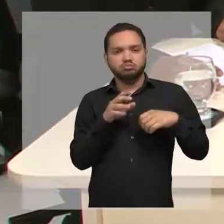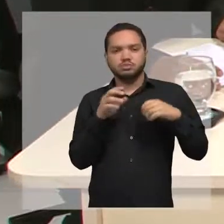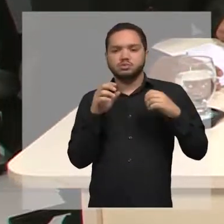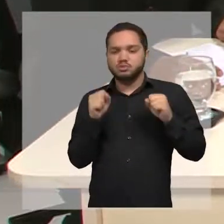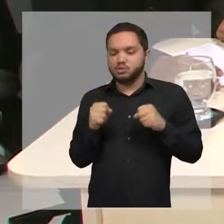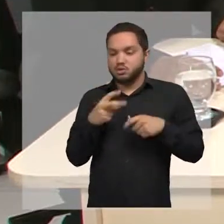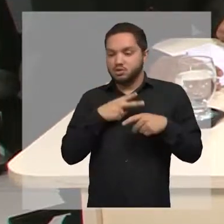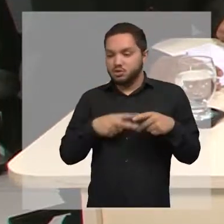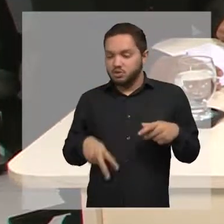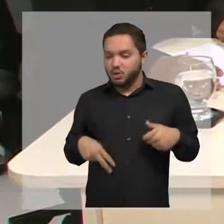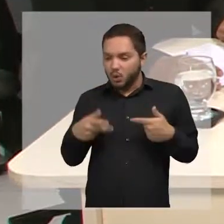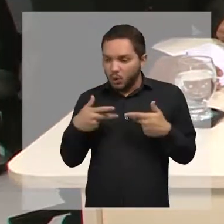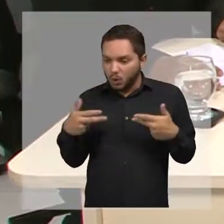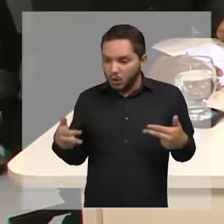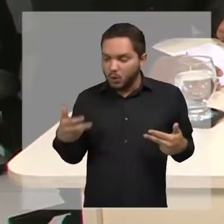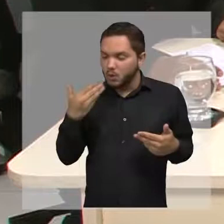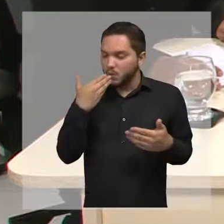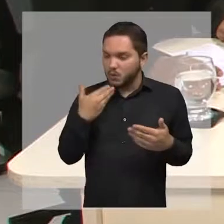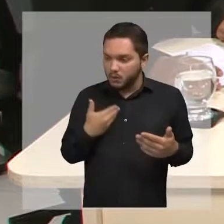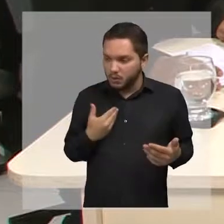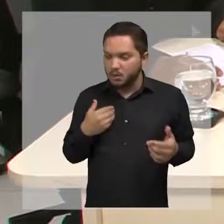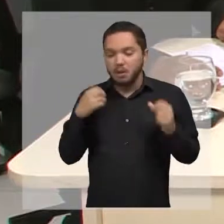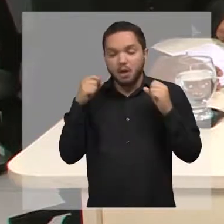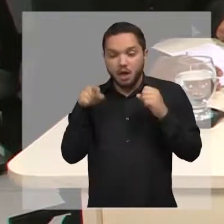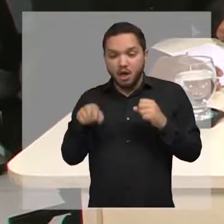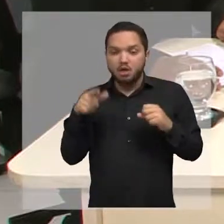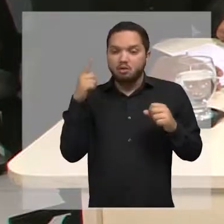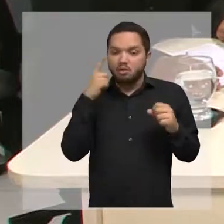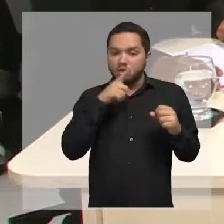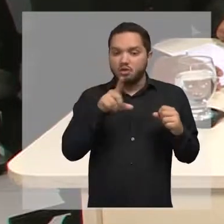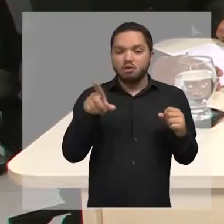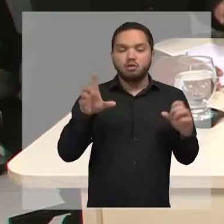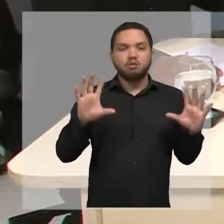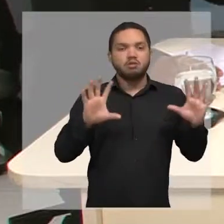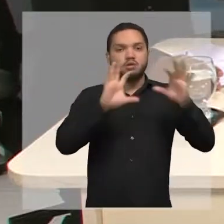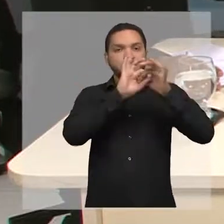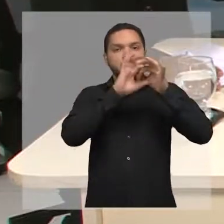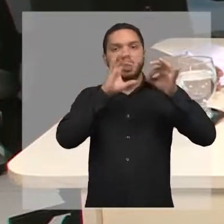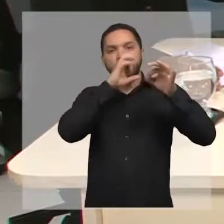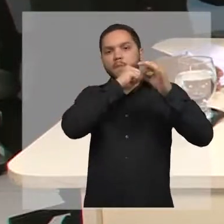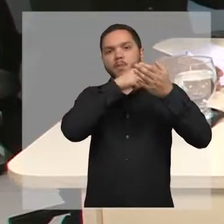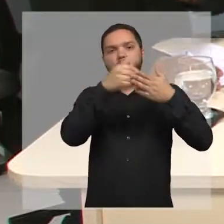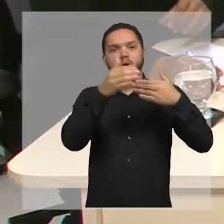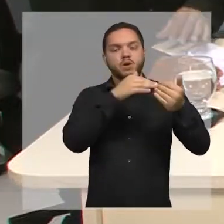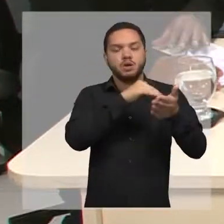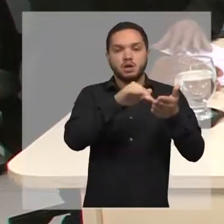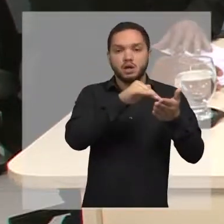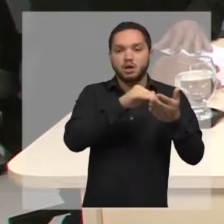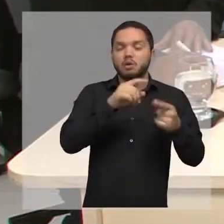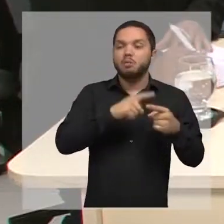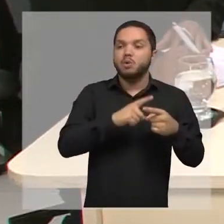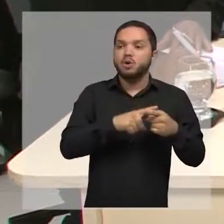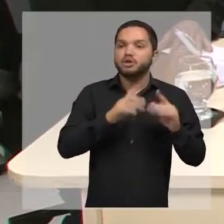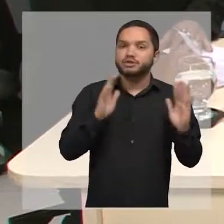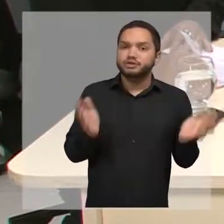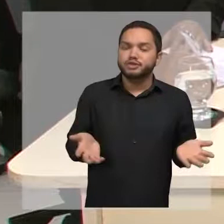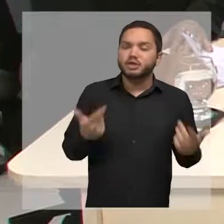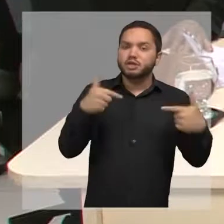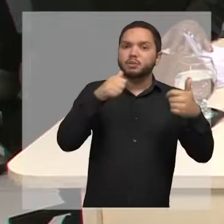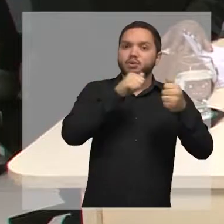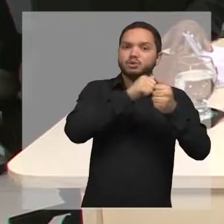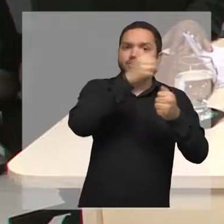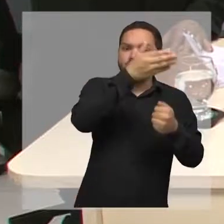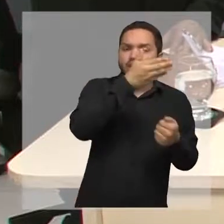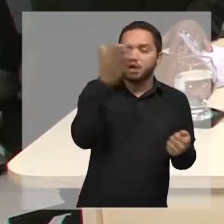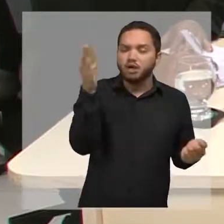Ele pode pegar as demandas dos demais vereadores que o procuram e ele consegue fazer o elo rápido com qualquer secretário. Por quê? Porque ele foi